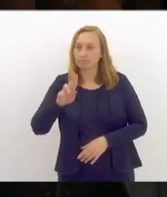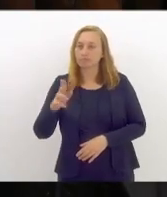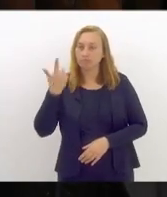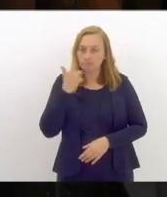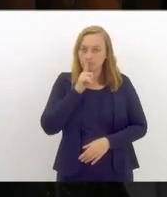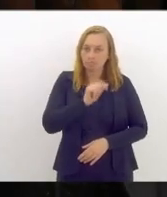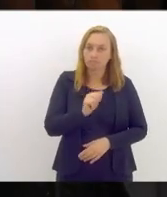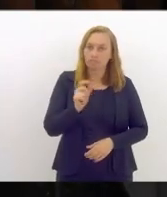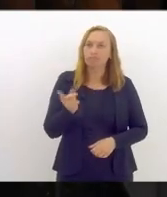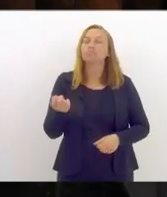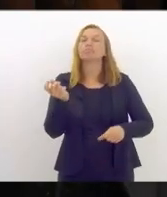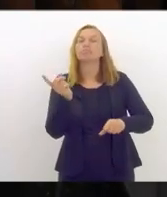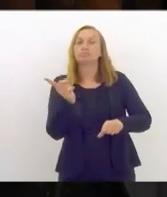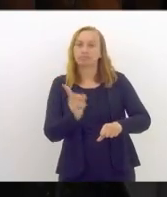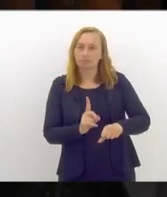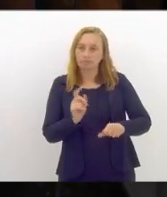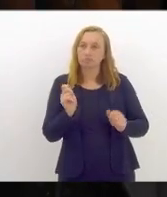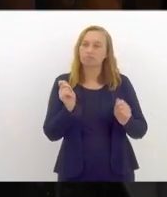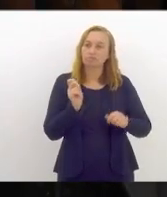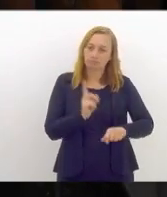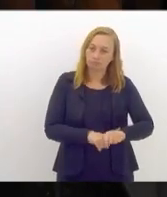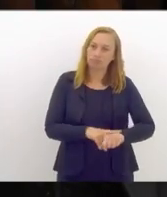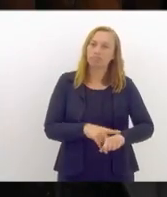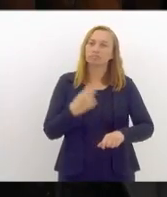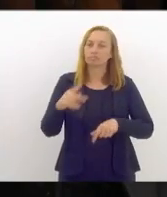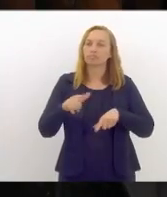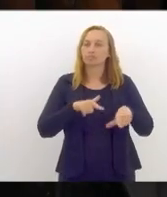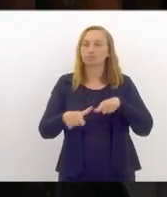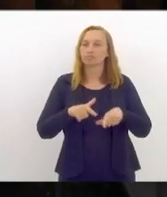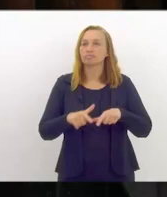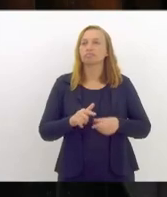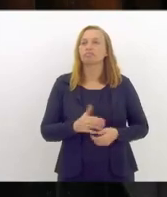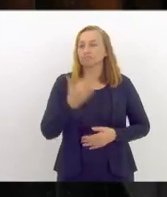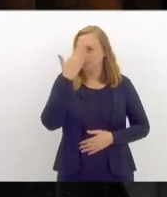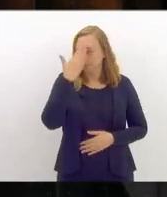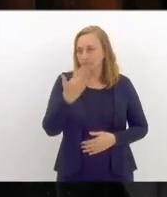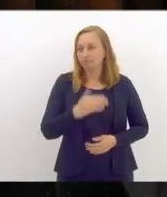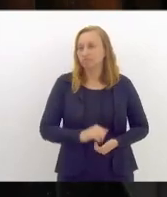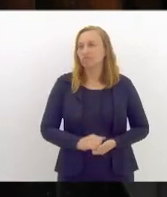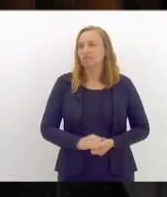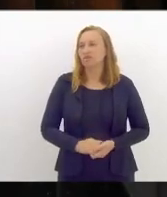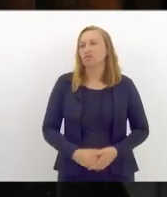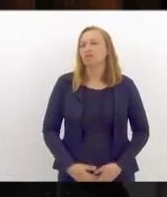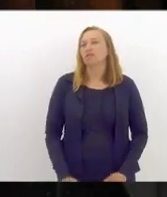dar conta né de suas tarefas e das suas encomendas obrigado